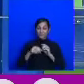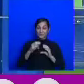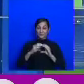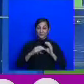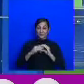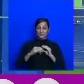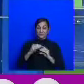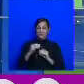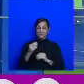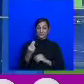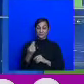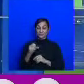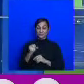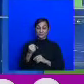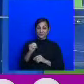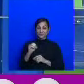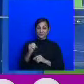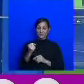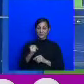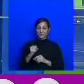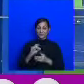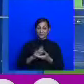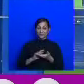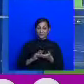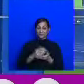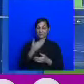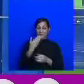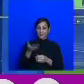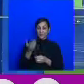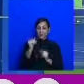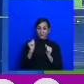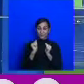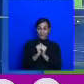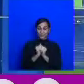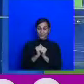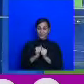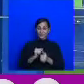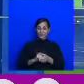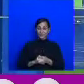concurso 2808 da Loto Fácil. Confira comigo.